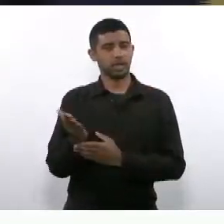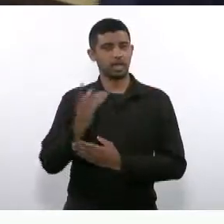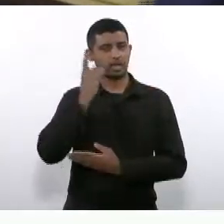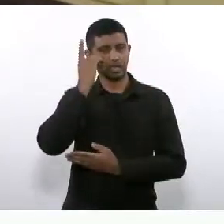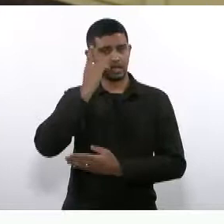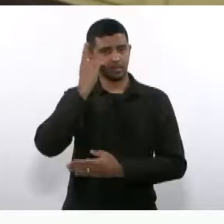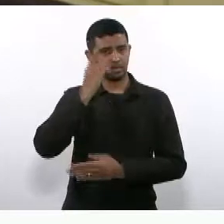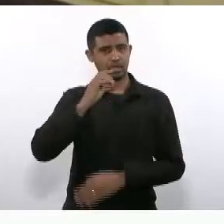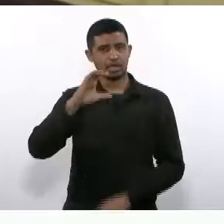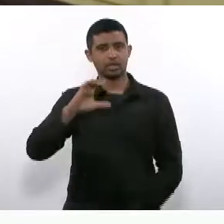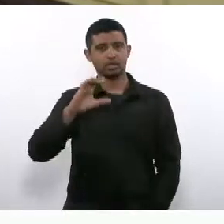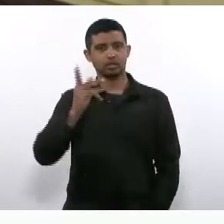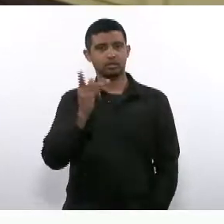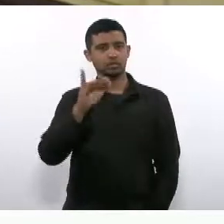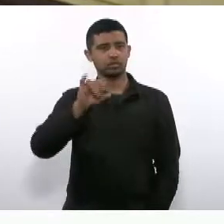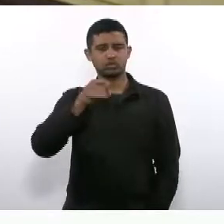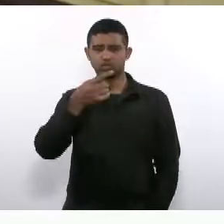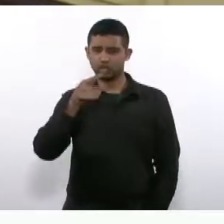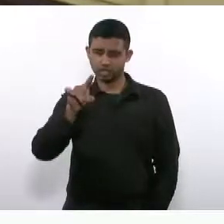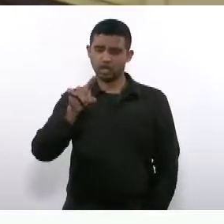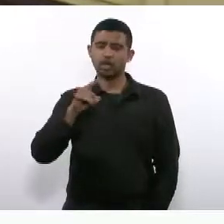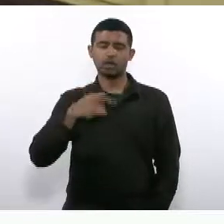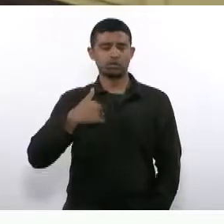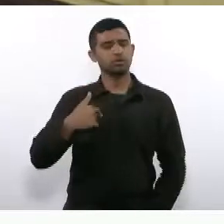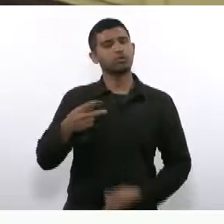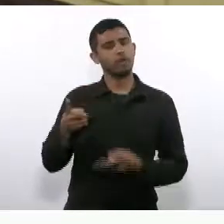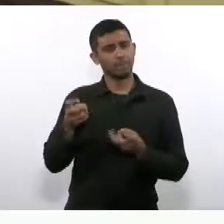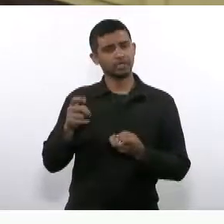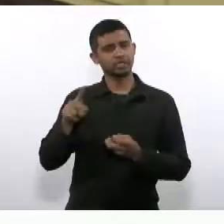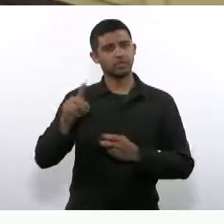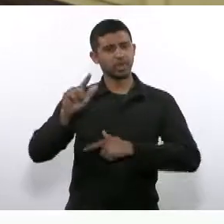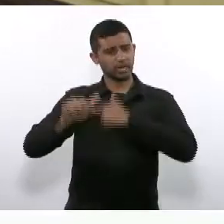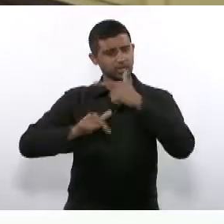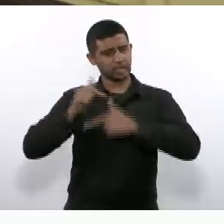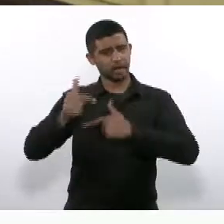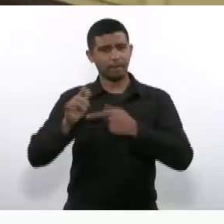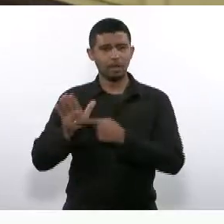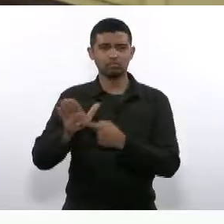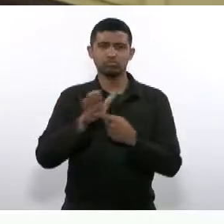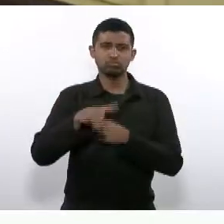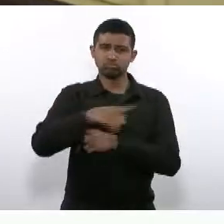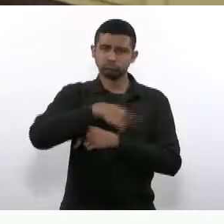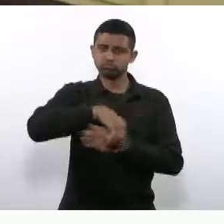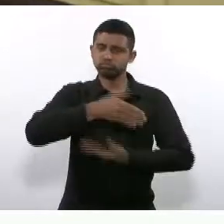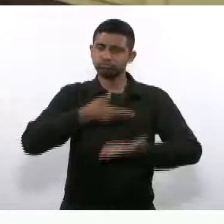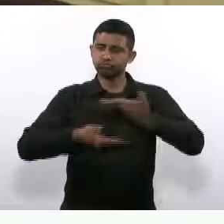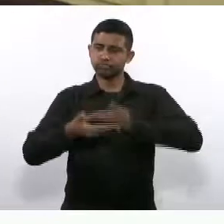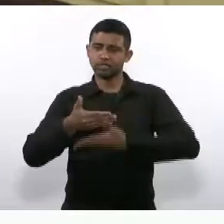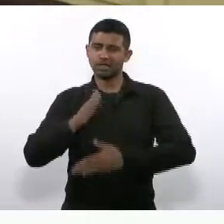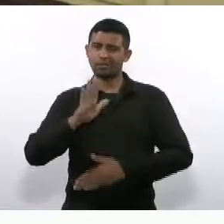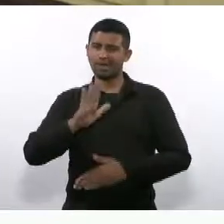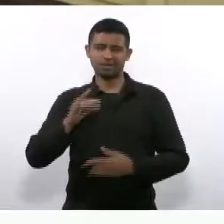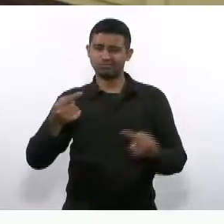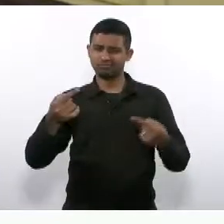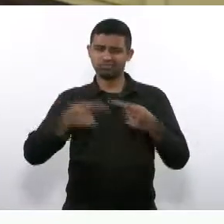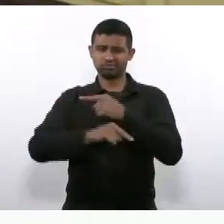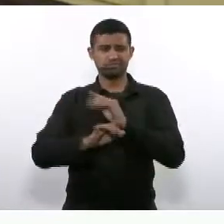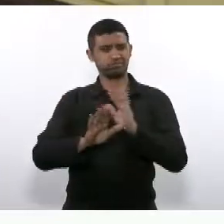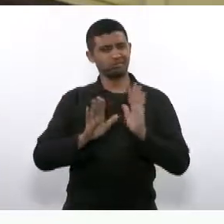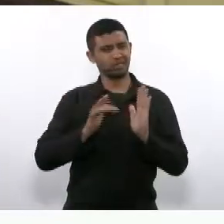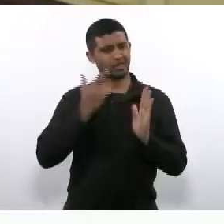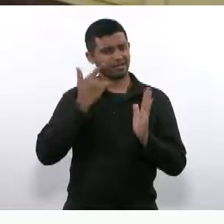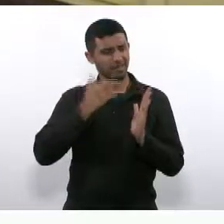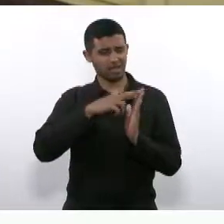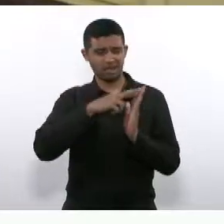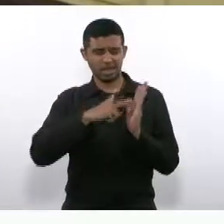Bulhões, reconhecendo aqui todo o trabalho, toda a contribuição que ele deu a essa CPI, mas acho que não é pertinente que um